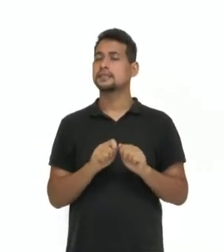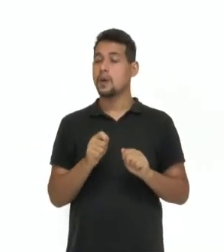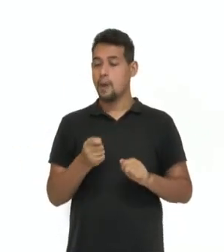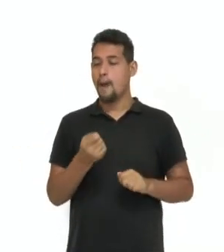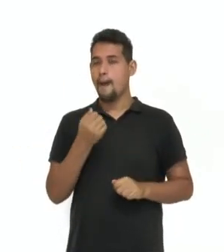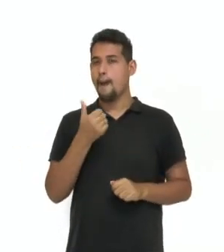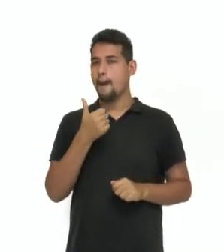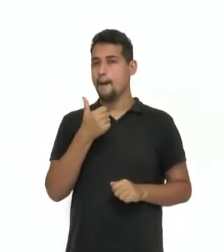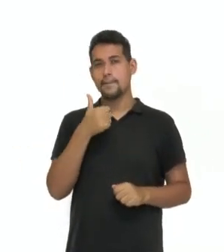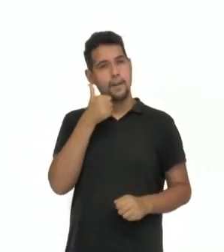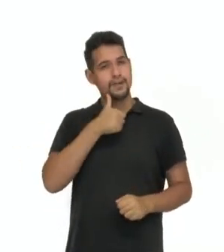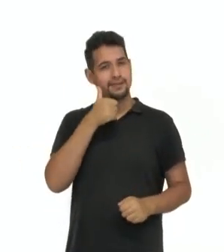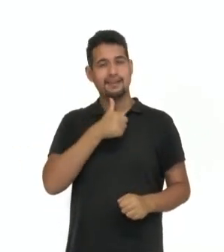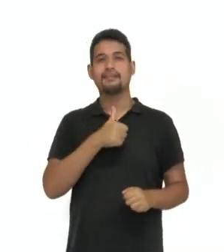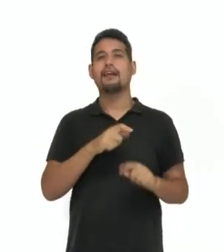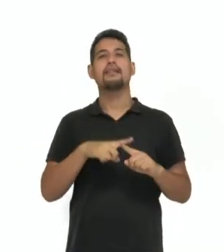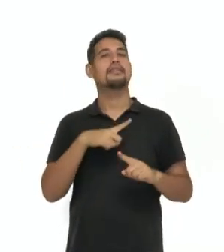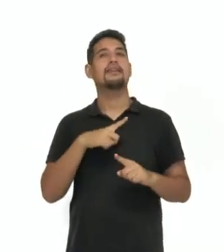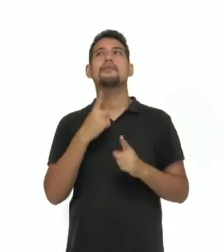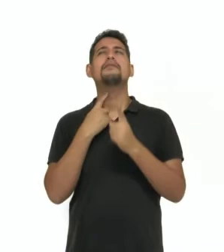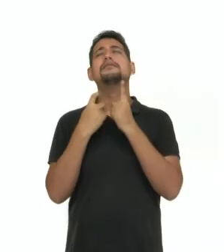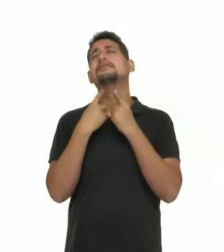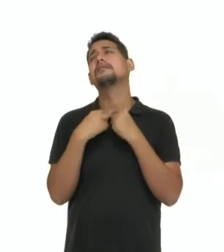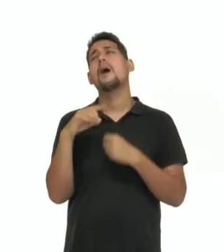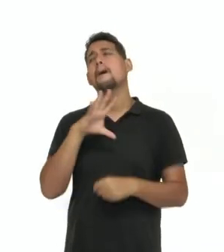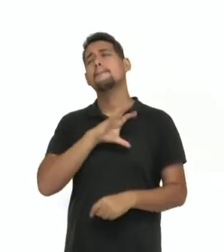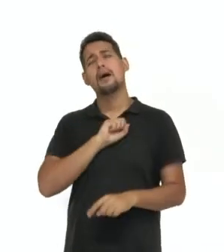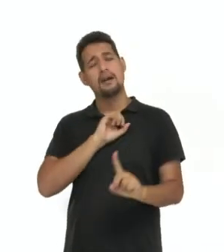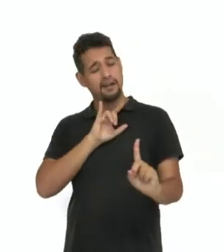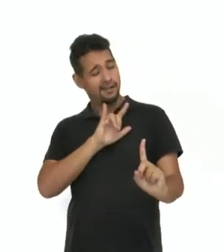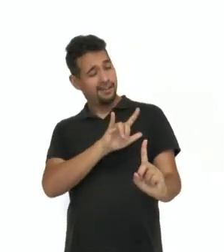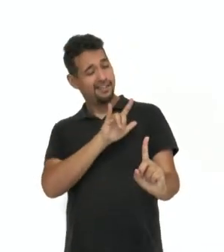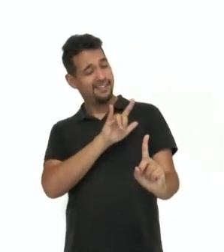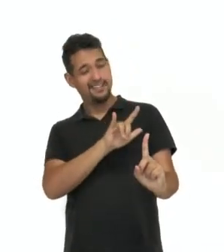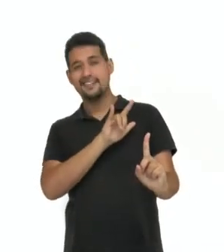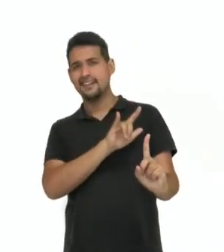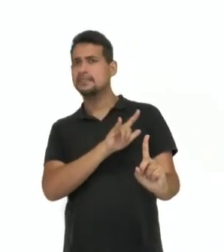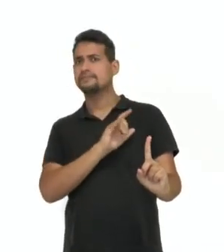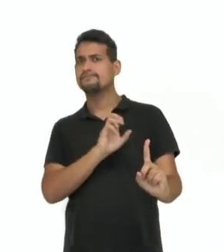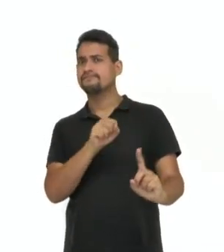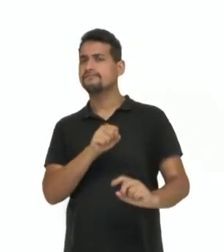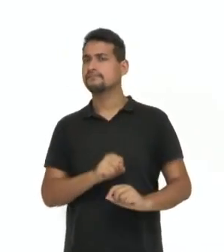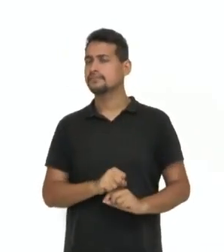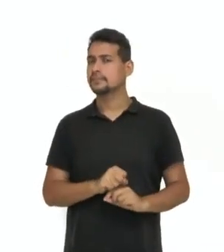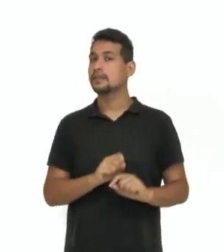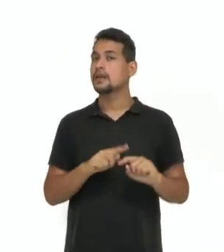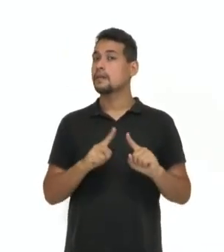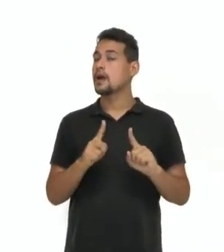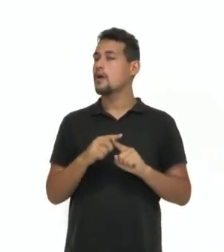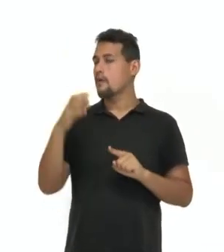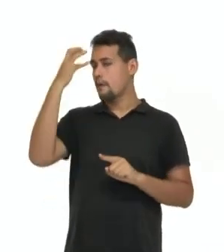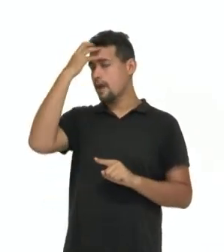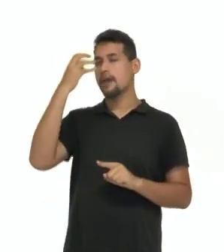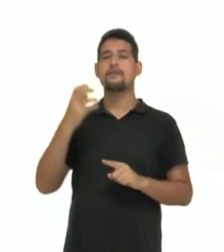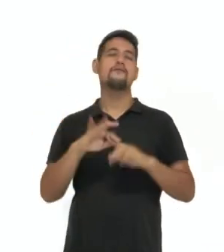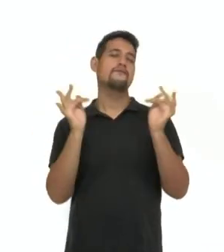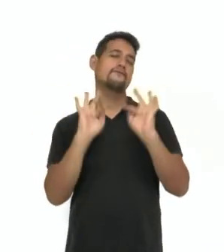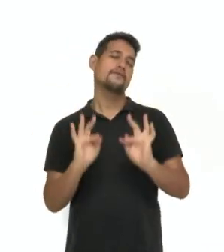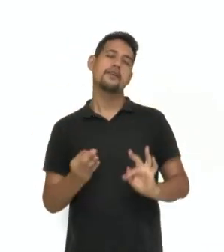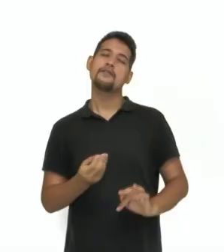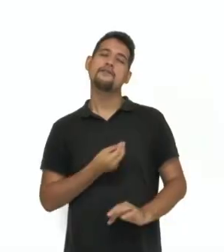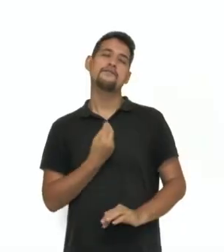niña. Es mi deseo llamarle Blancanieves, decir el rey y vivieron